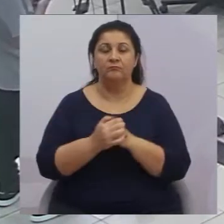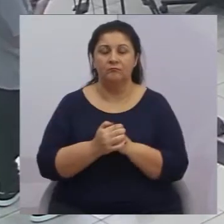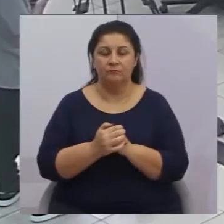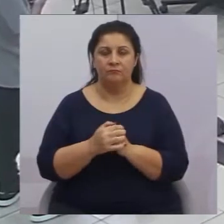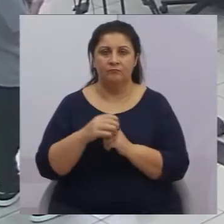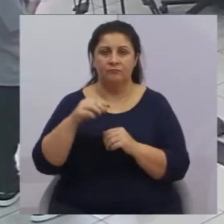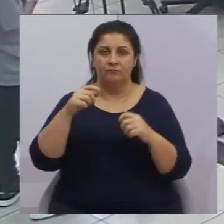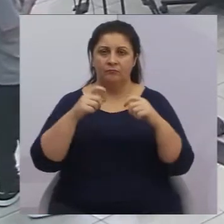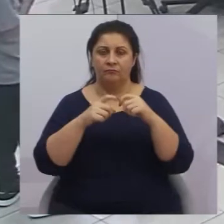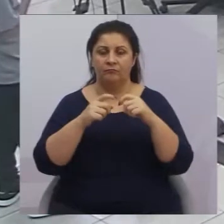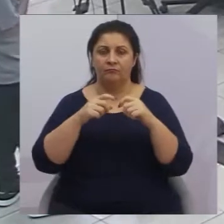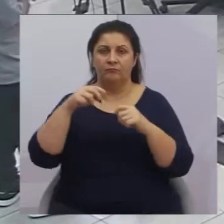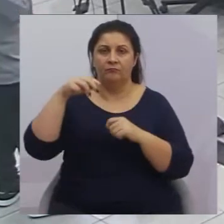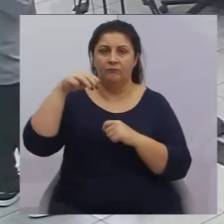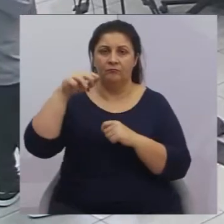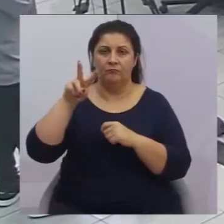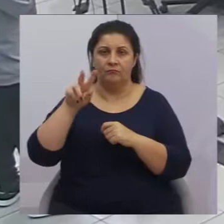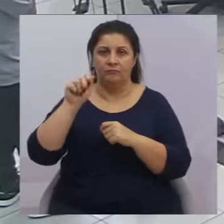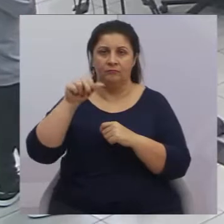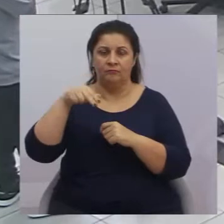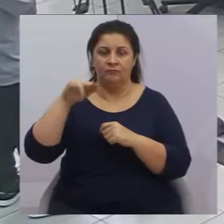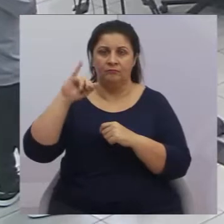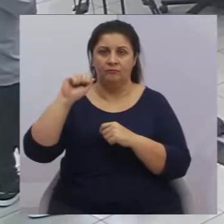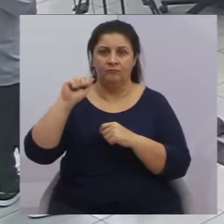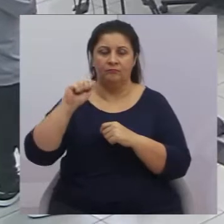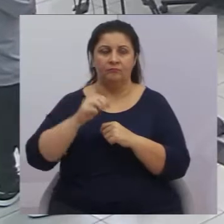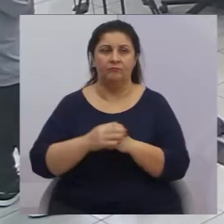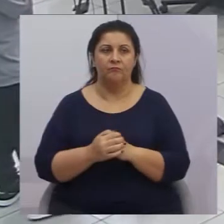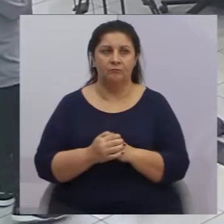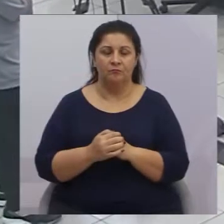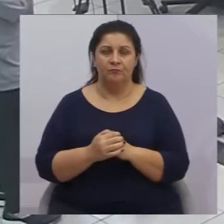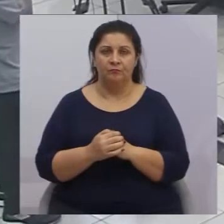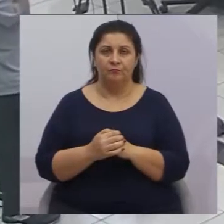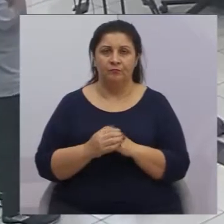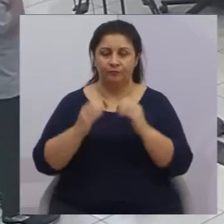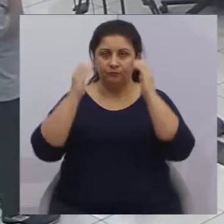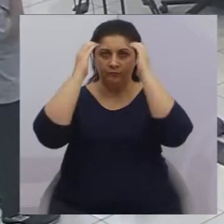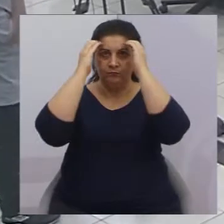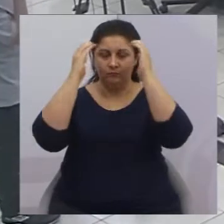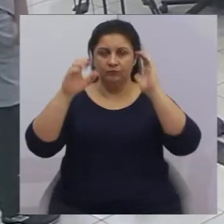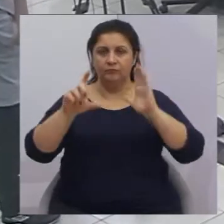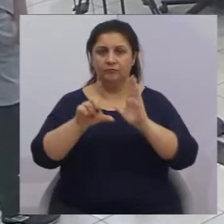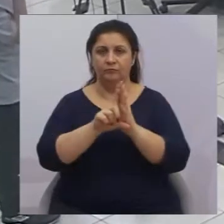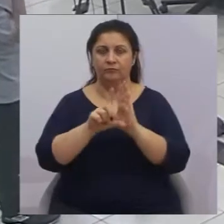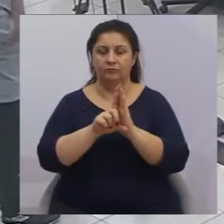Aparecida Martins de Araújo, que em atendimento à Lei Municipal número